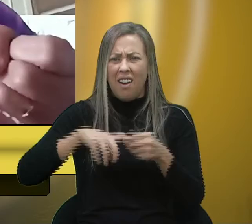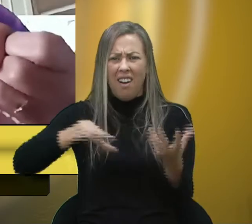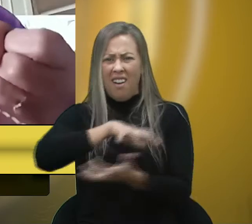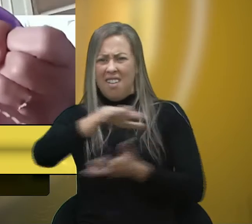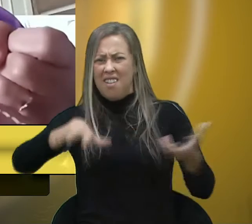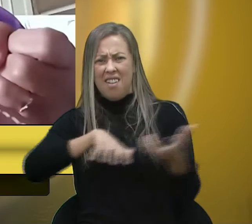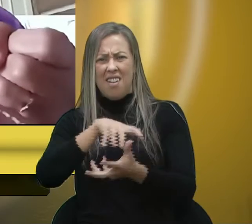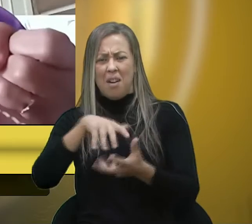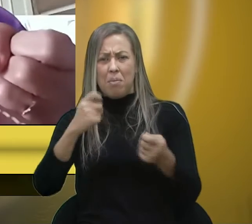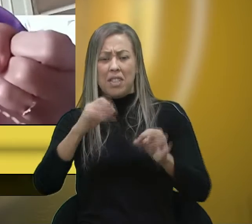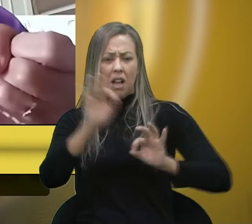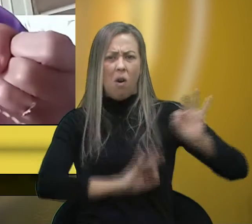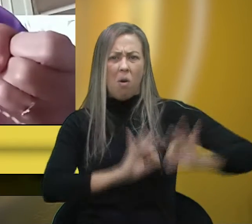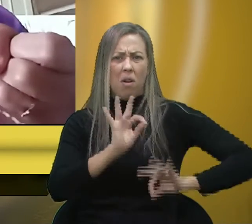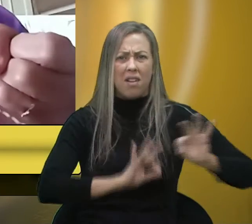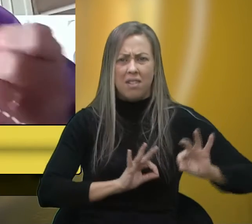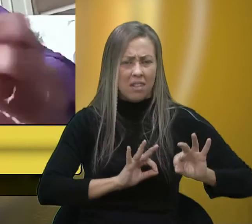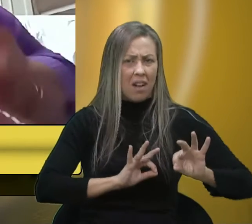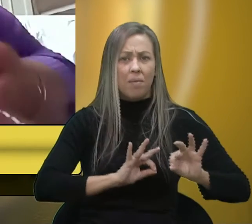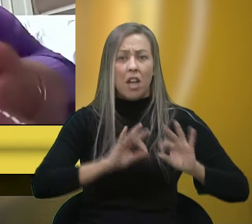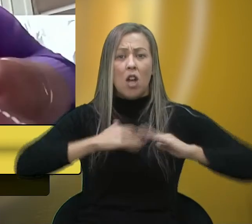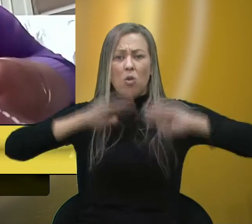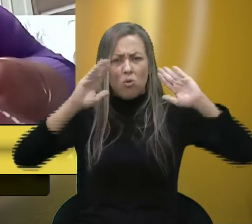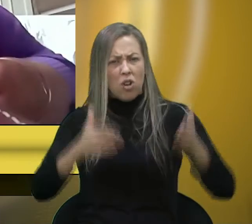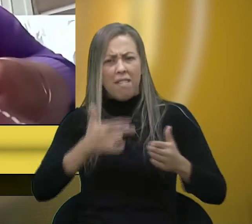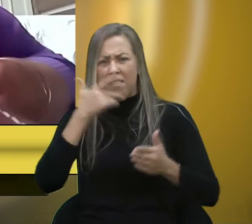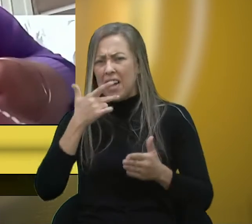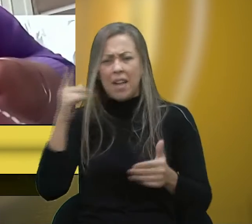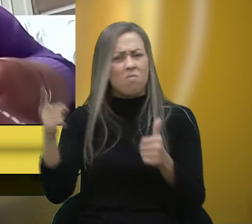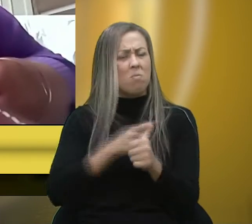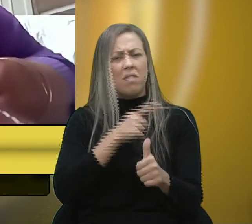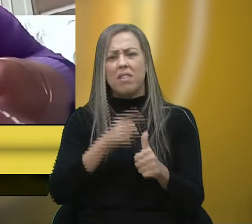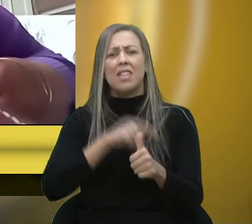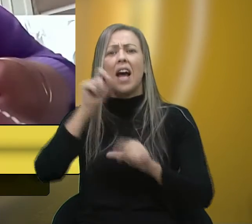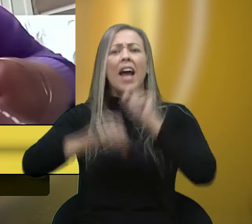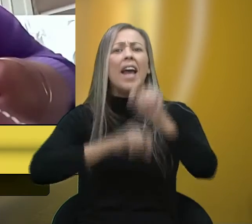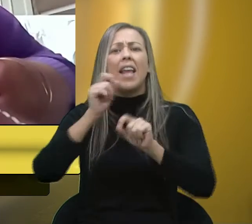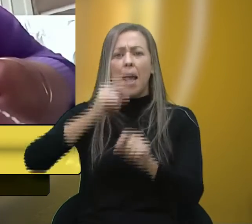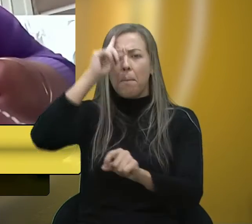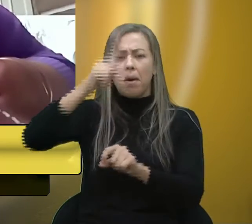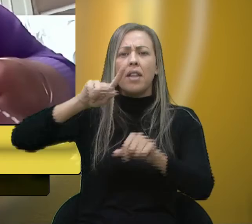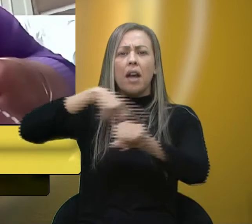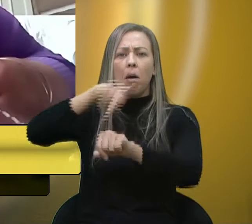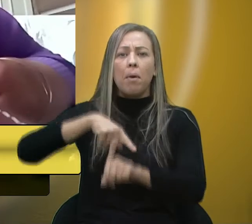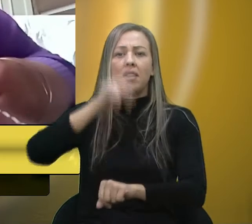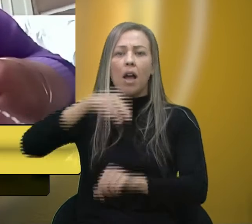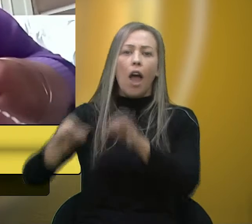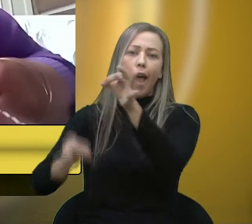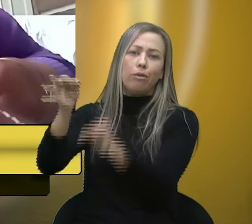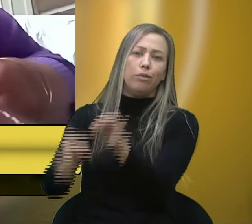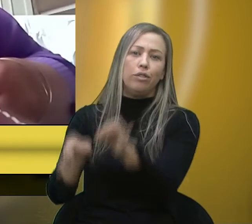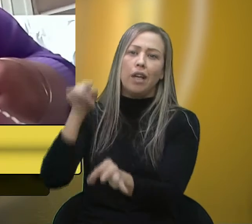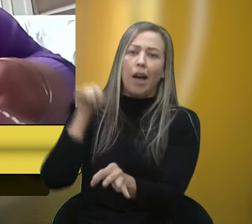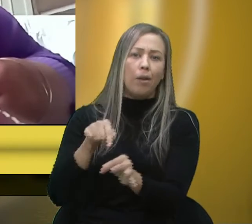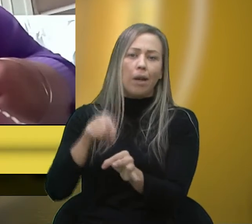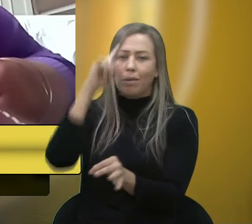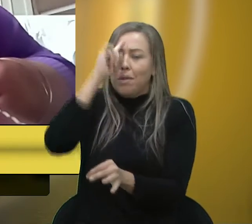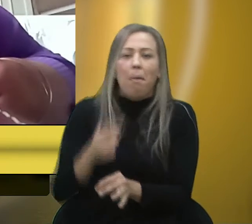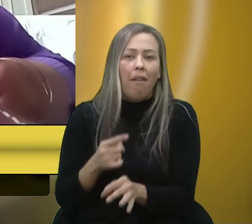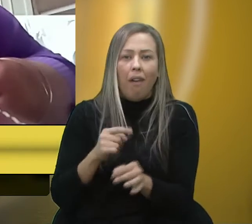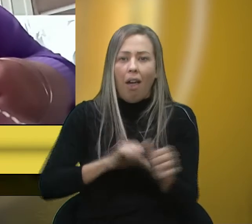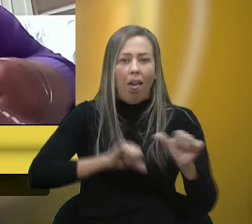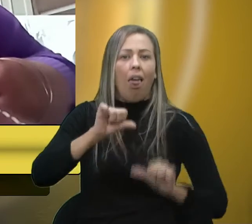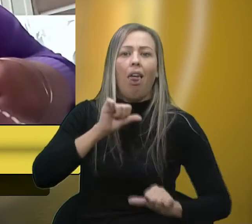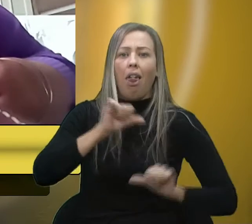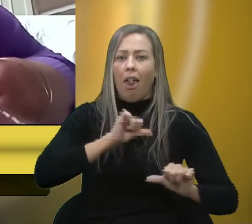essa? Eu já falei uma vez que quem manda nesse país é o judiciário. E dessa forma